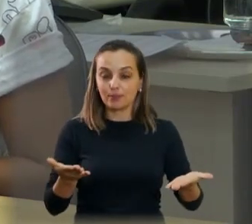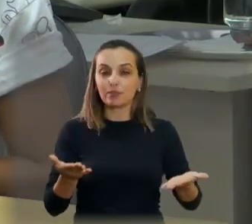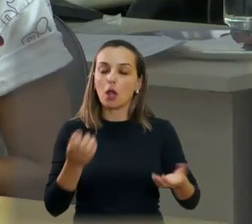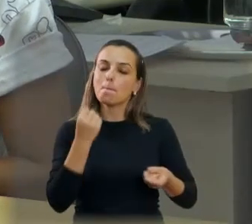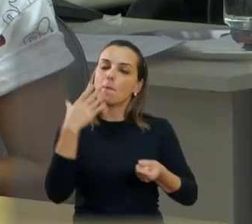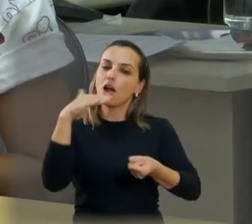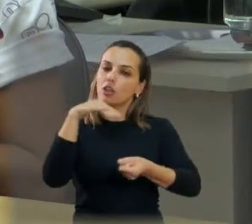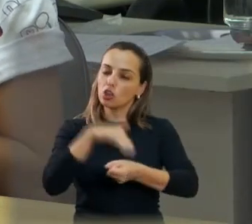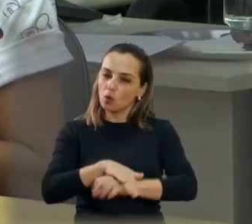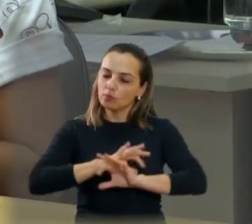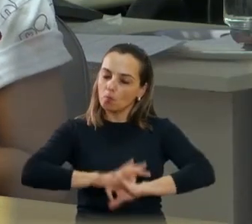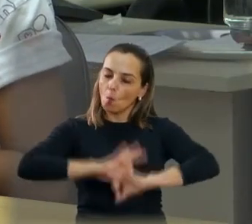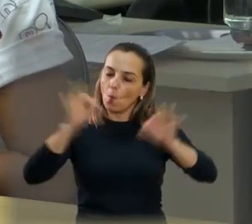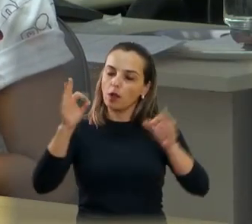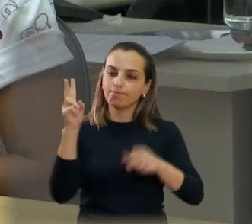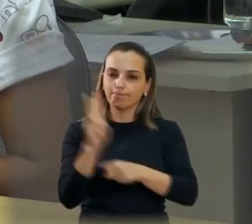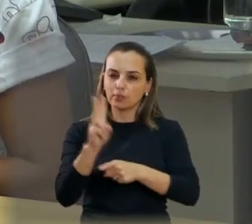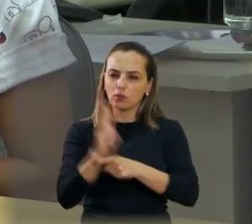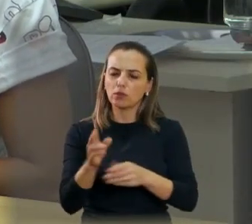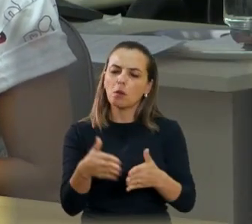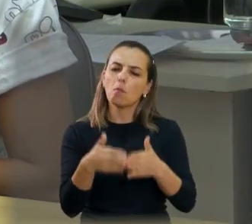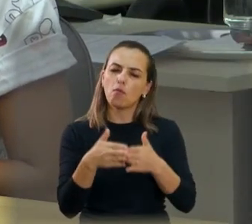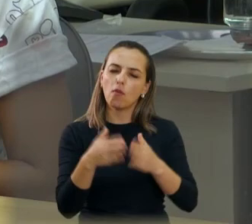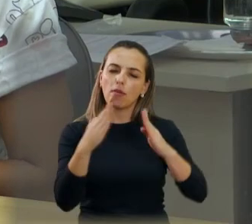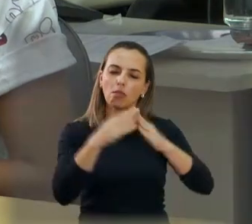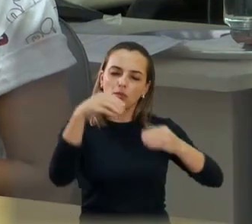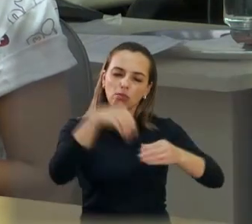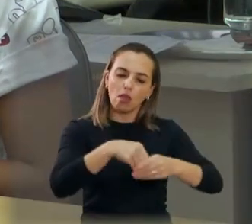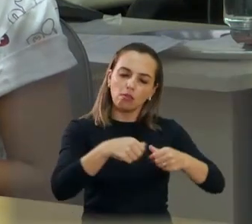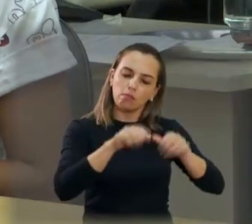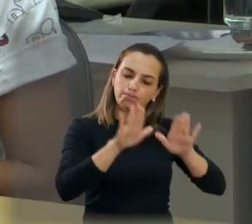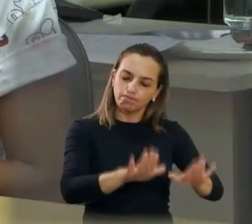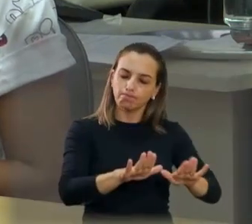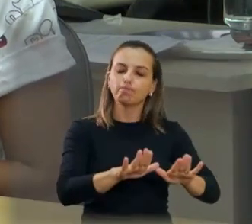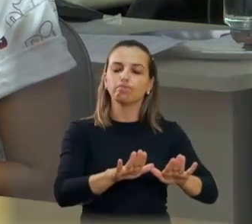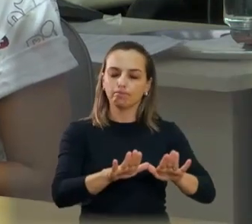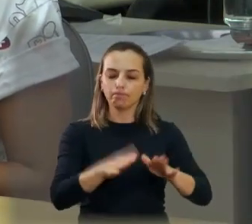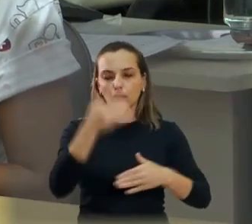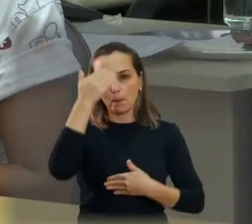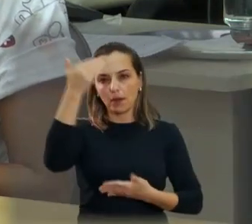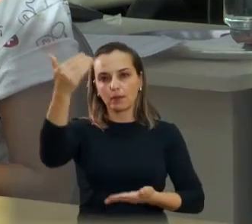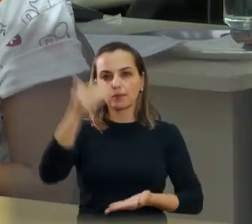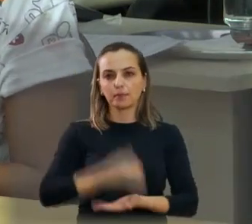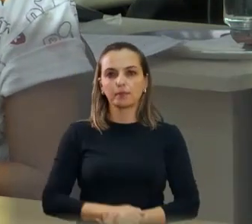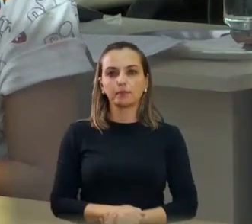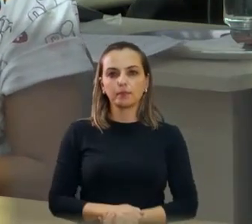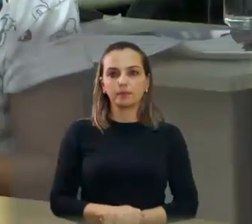excelente noite e cuidem-se, por favor, fiquem bem, fiquem seguros. Obrigada, pessoal.